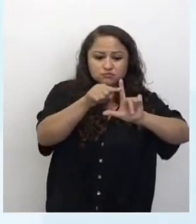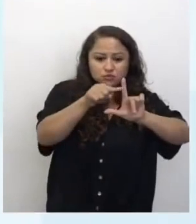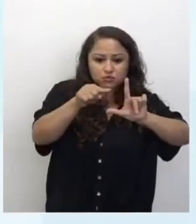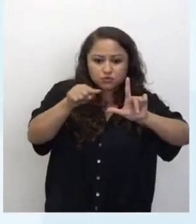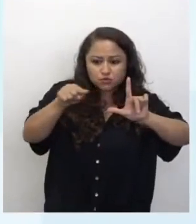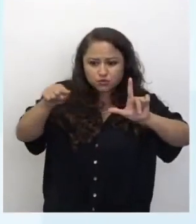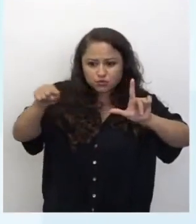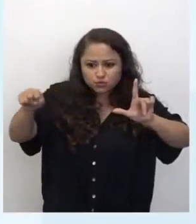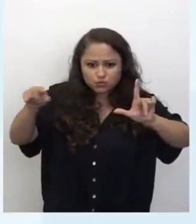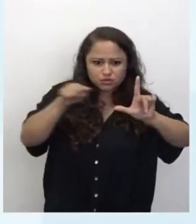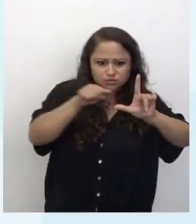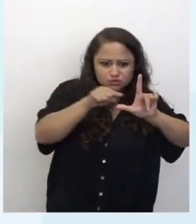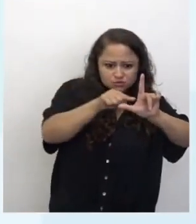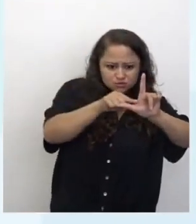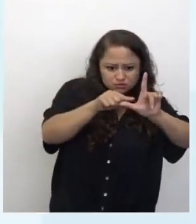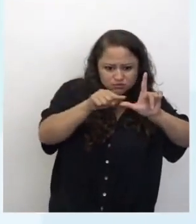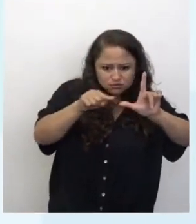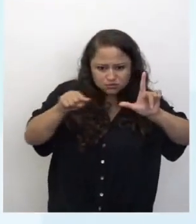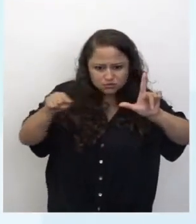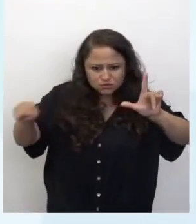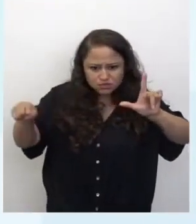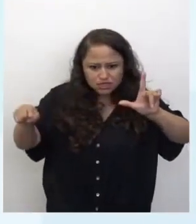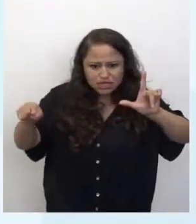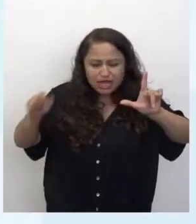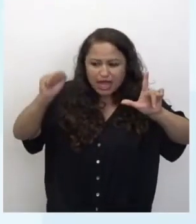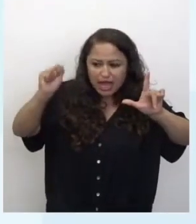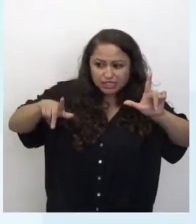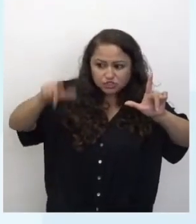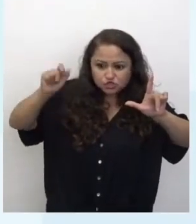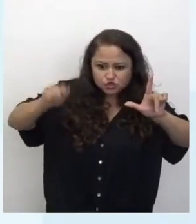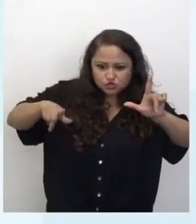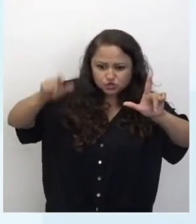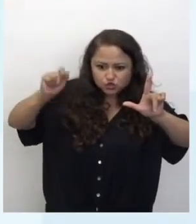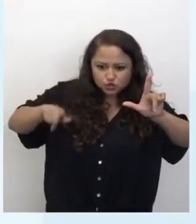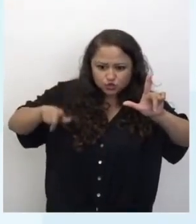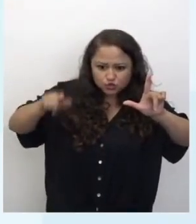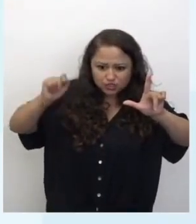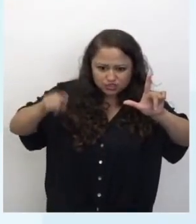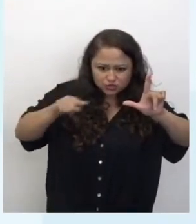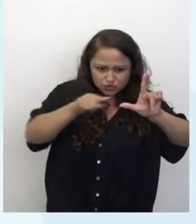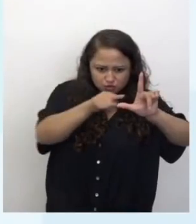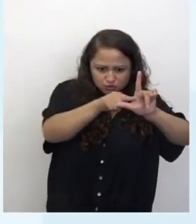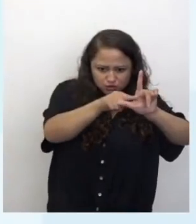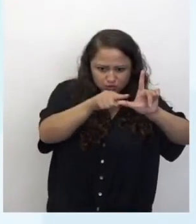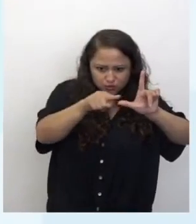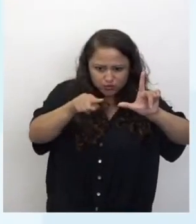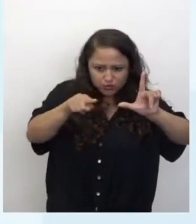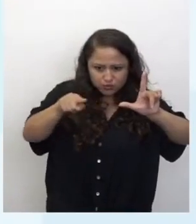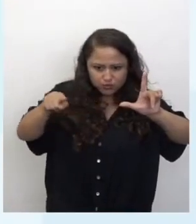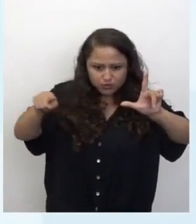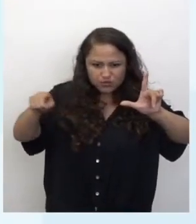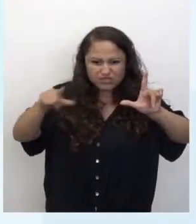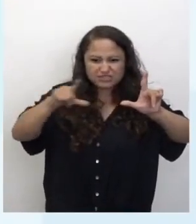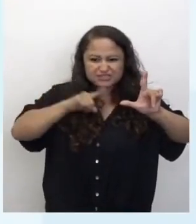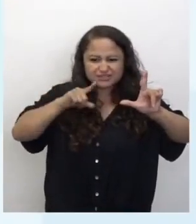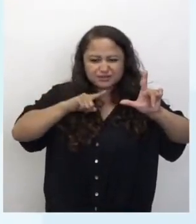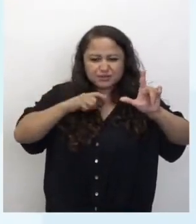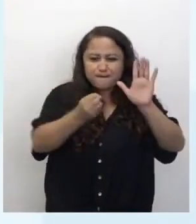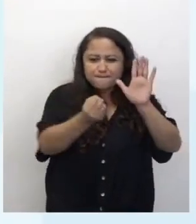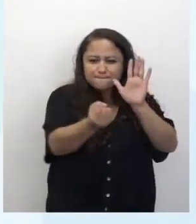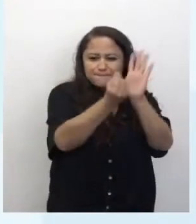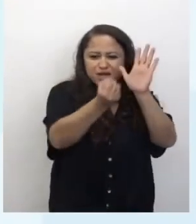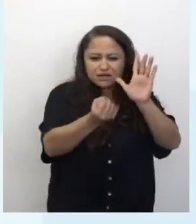bonitinho. Tá vendo a simetria do gráfico que eu coloquei aqui nesta linha azul? Então, está bem marcado o